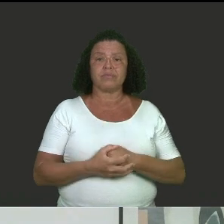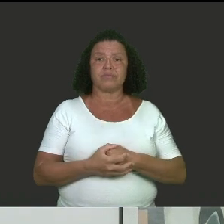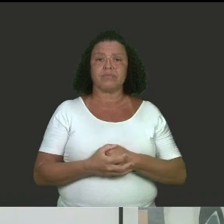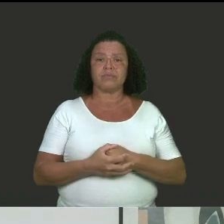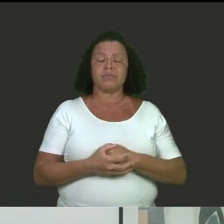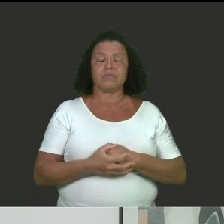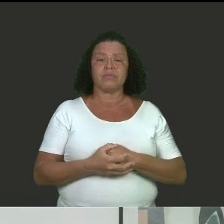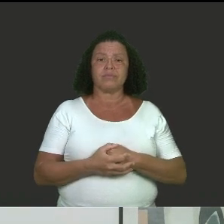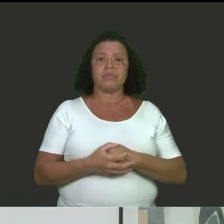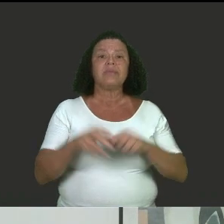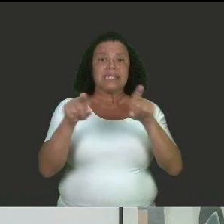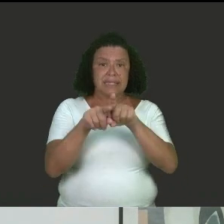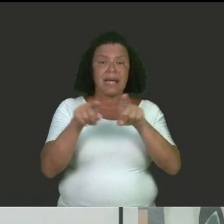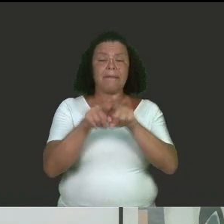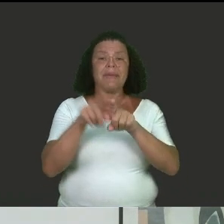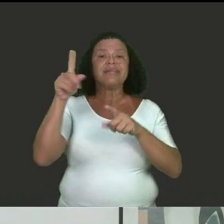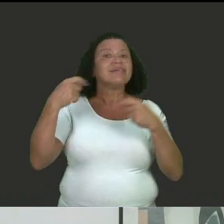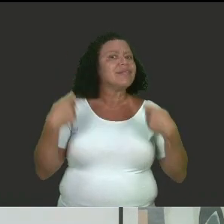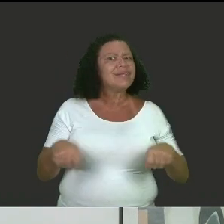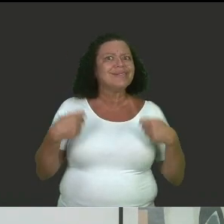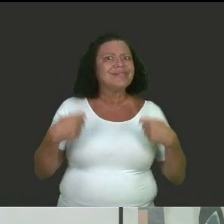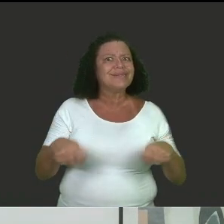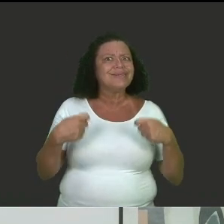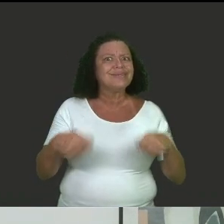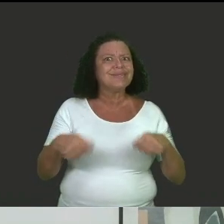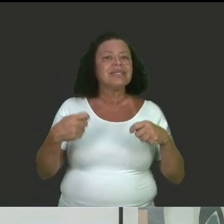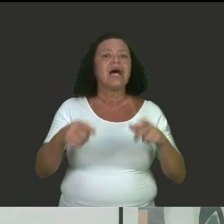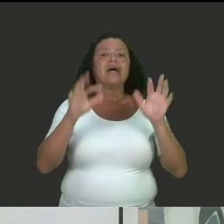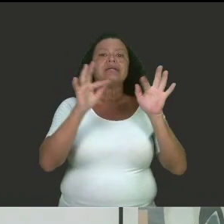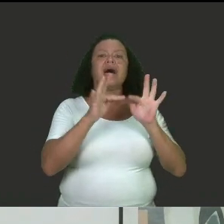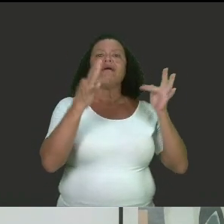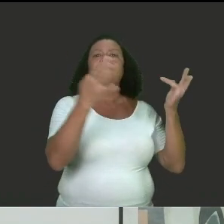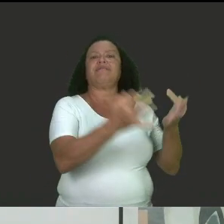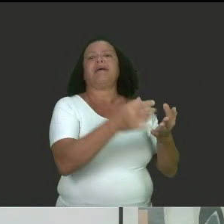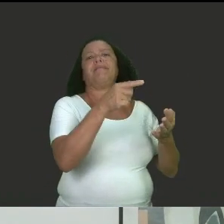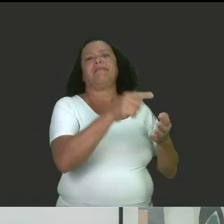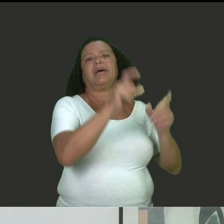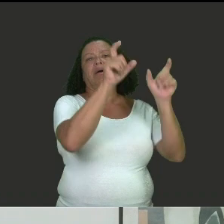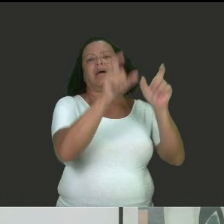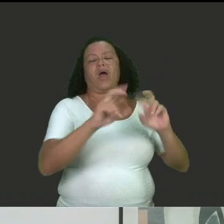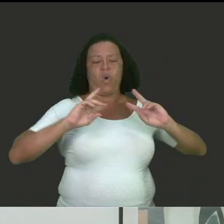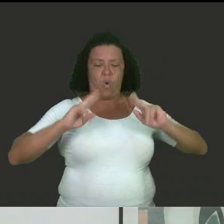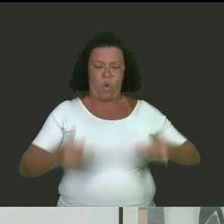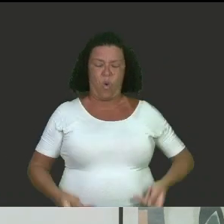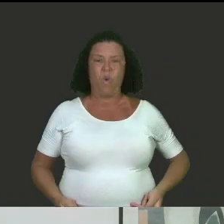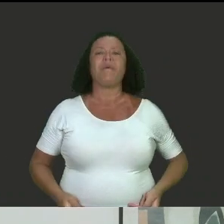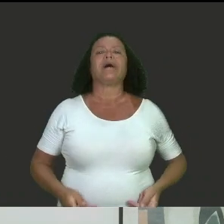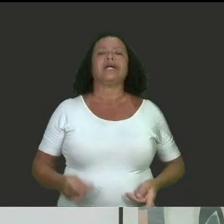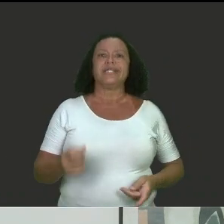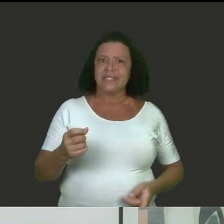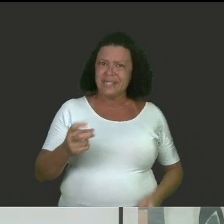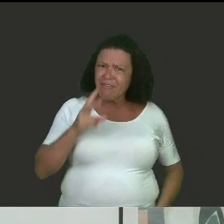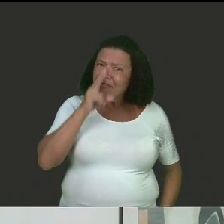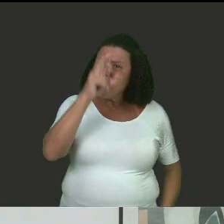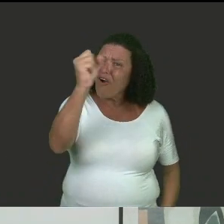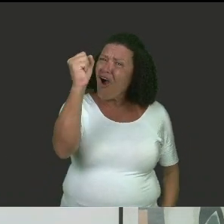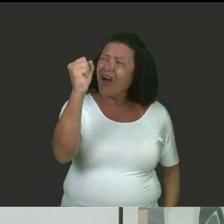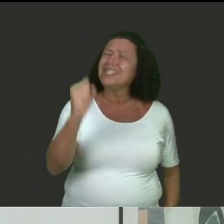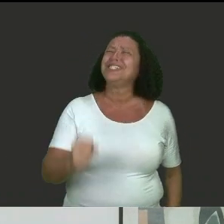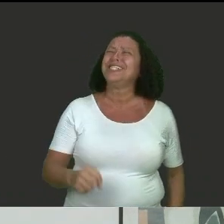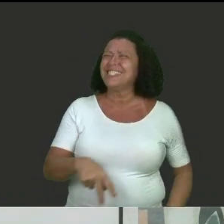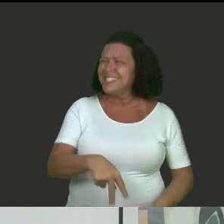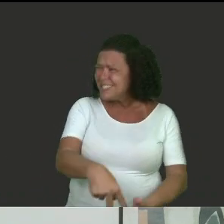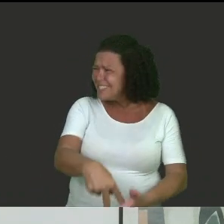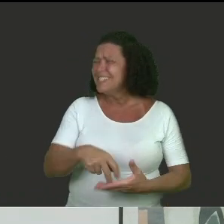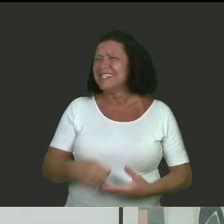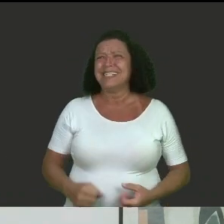essa necessidade da família, né, do ser humano ser resiliente é muito grande. Então